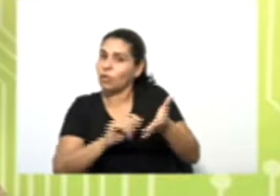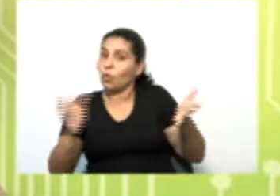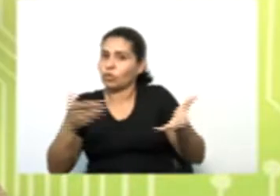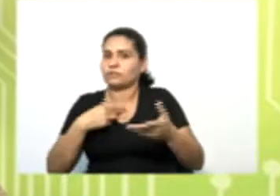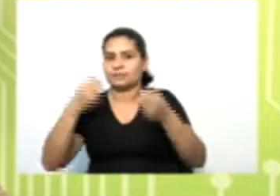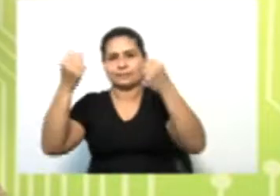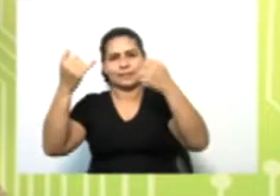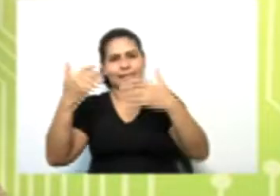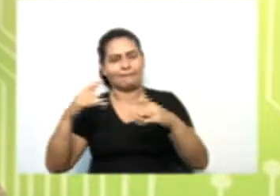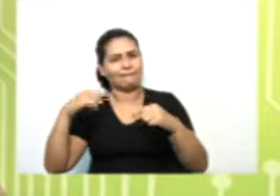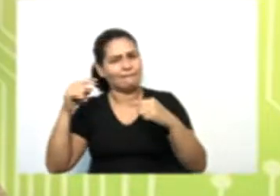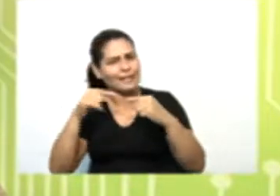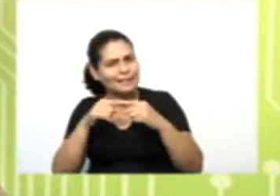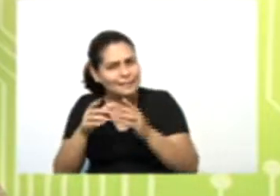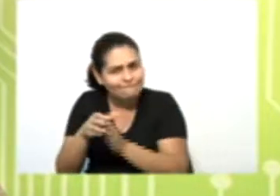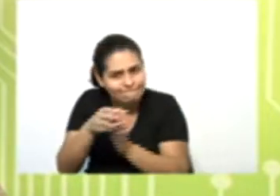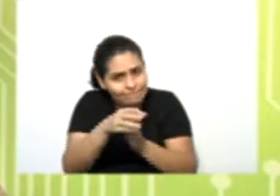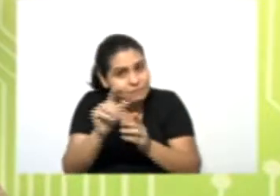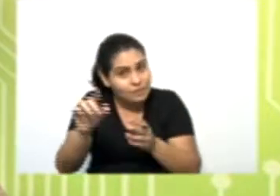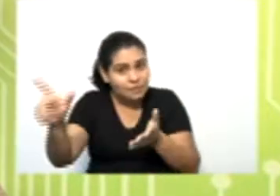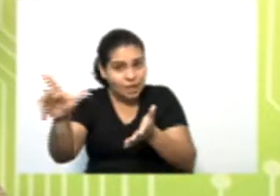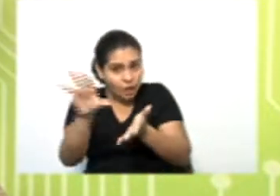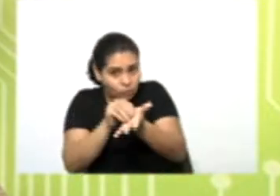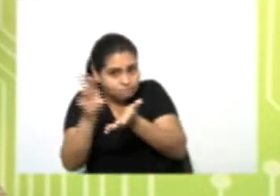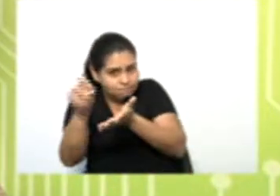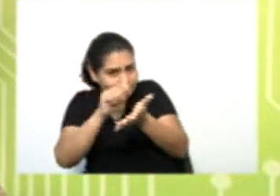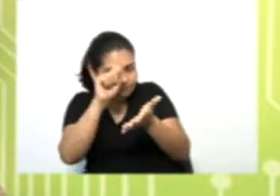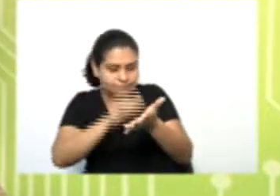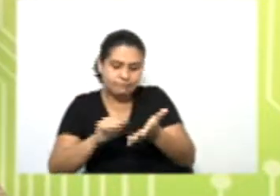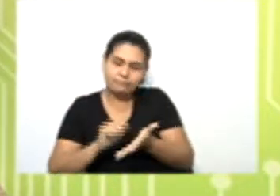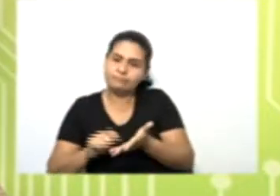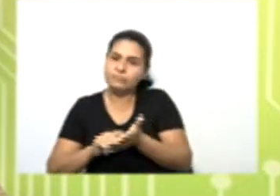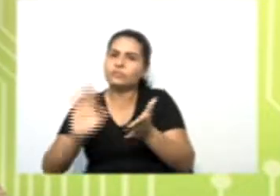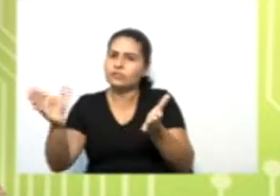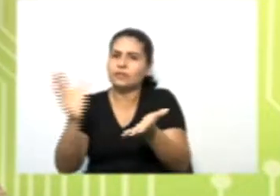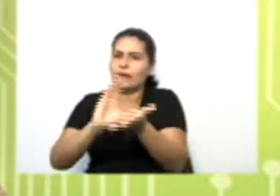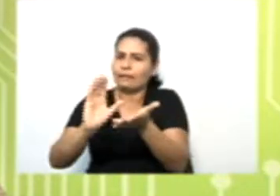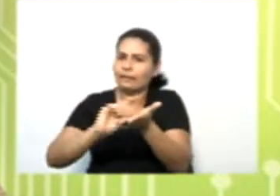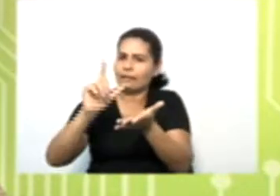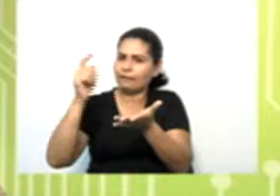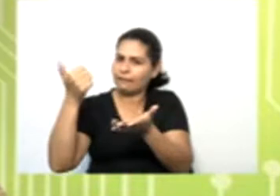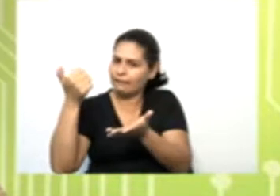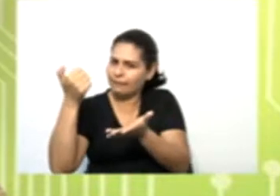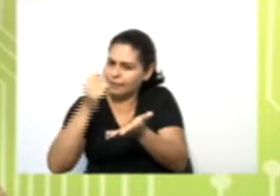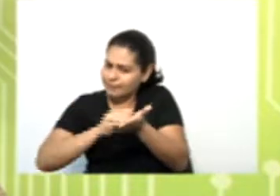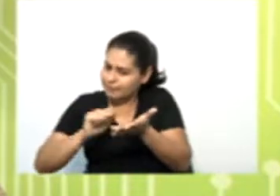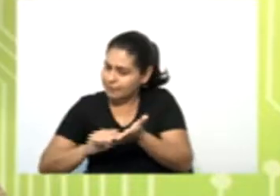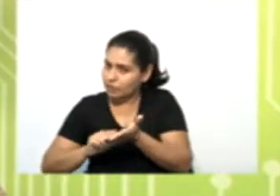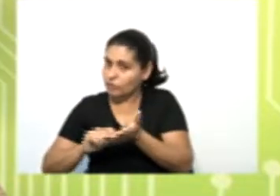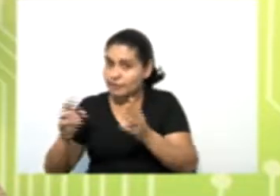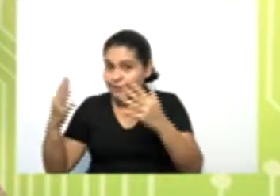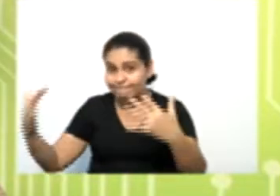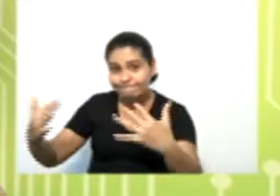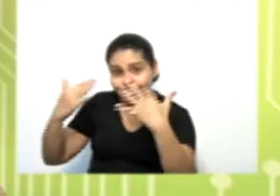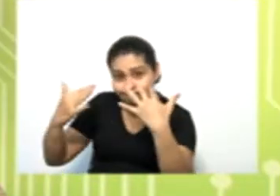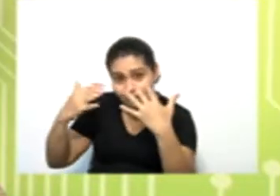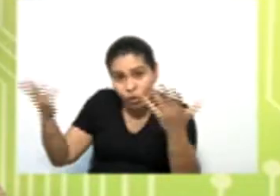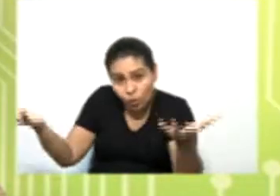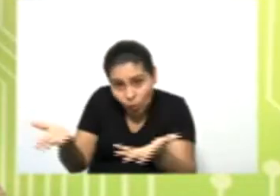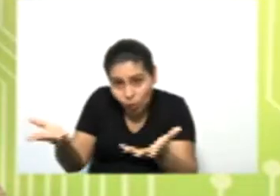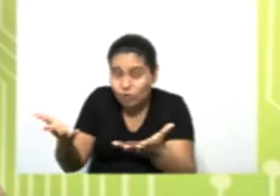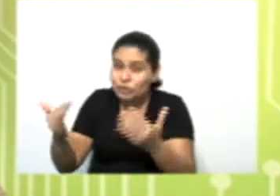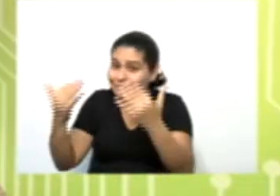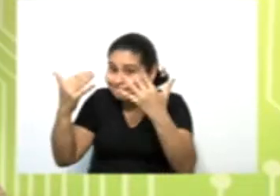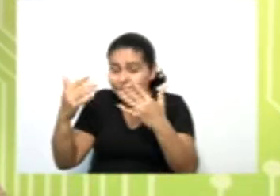hoje eu vou dar muitas dicas para você anotar. Eu espero que você já esteja com o seu caderno e a sua caneta na mão. Atenção, a nossa aula de atenção